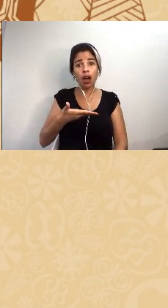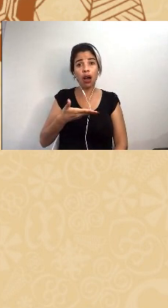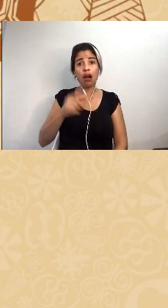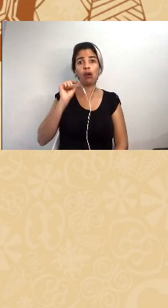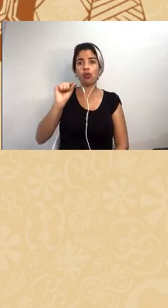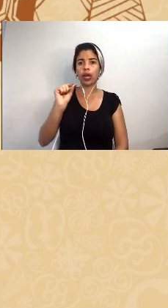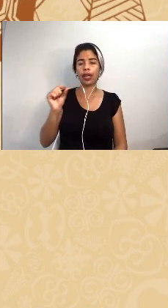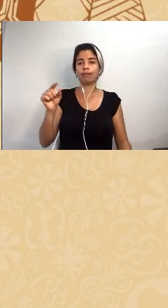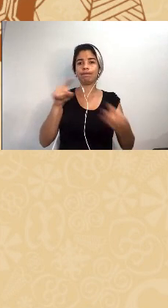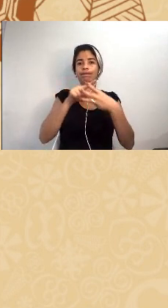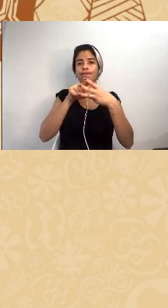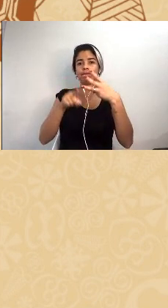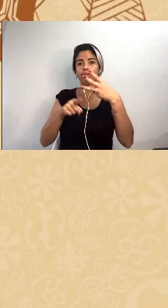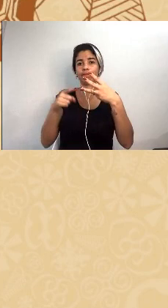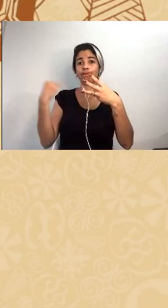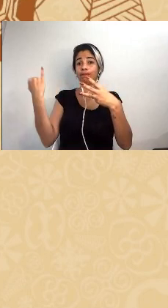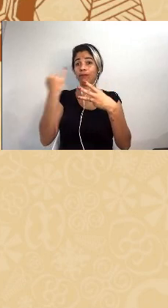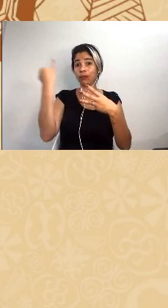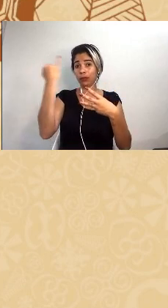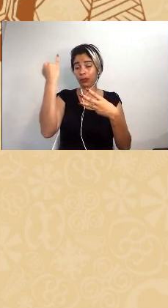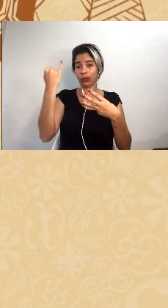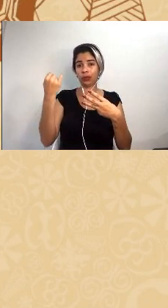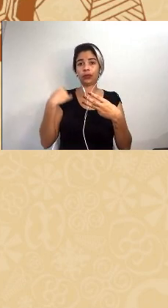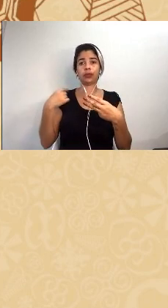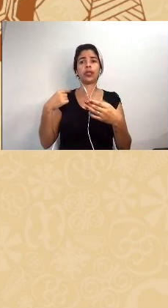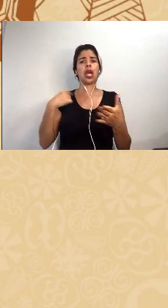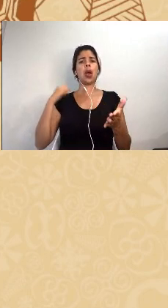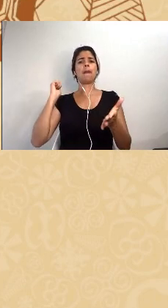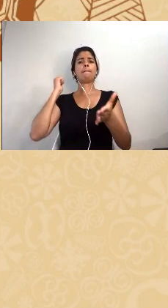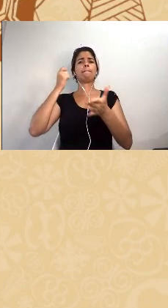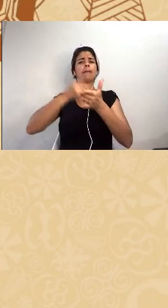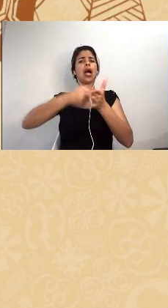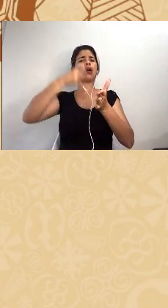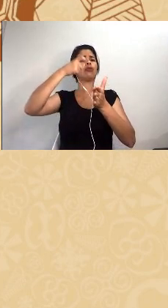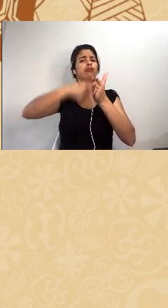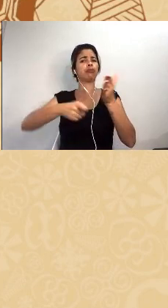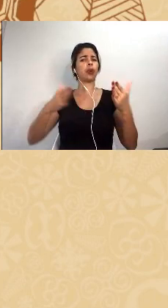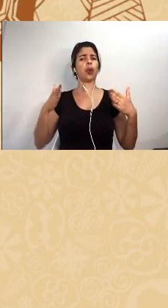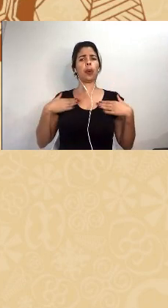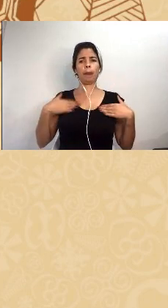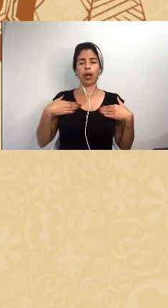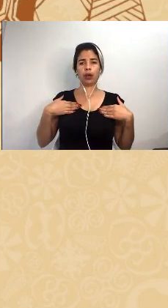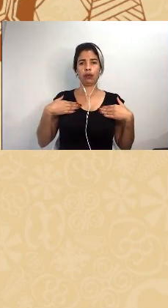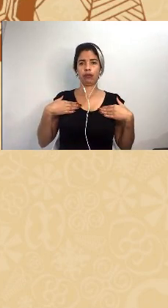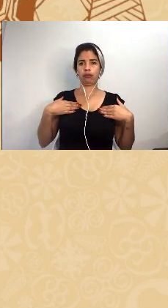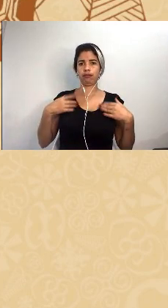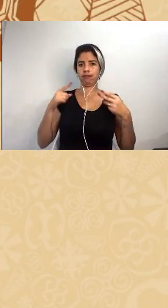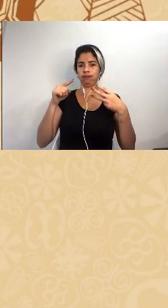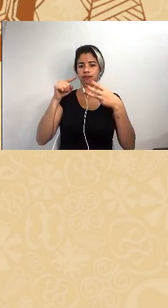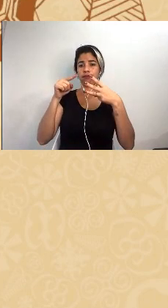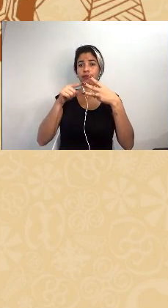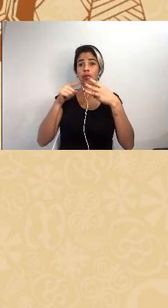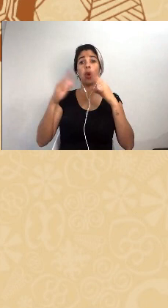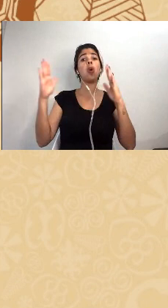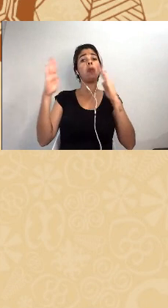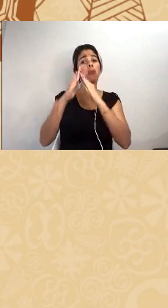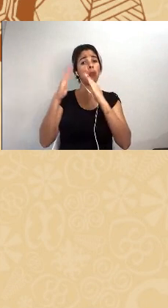três coisas importantes. Pago meus impostos, moro, estou na Zona